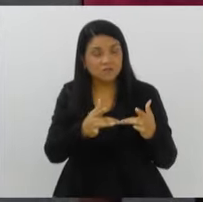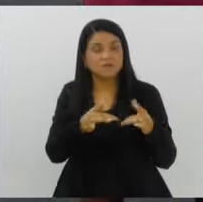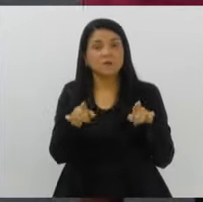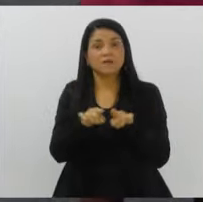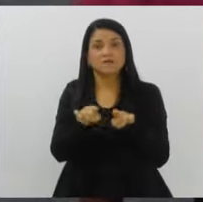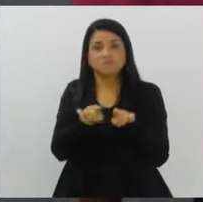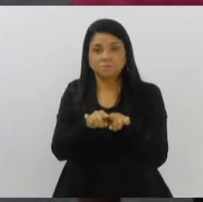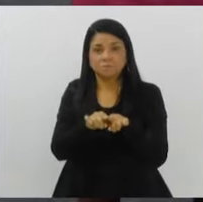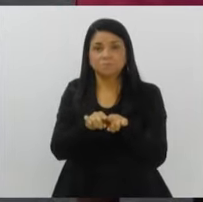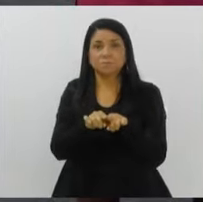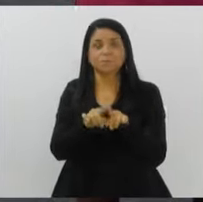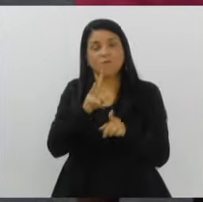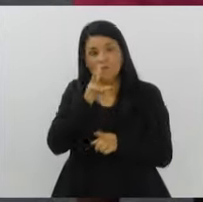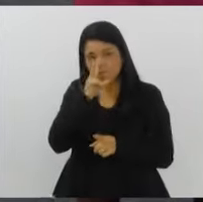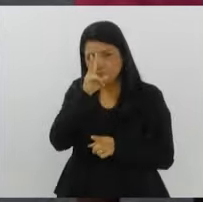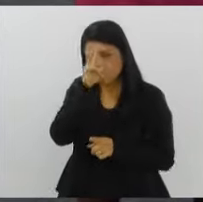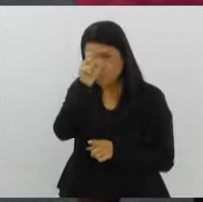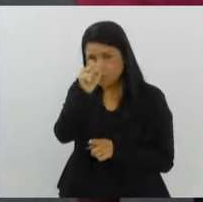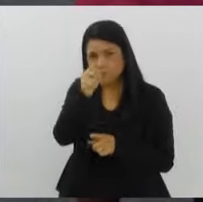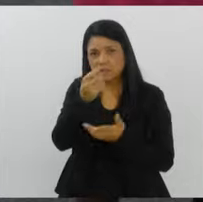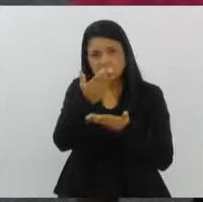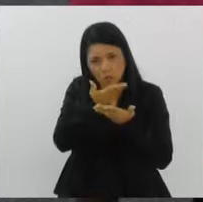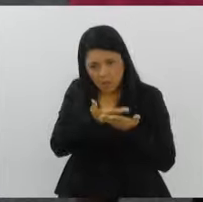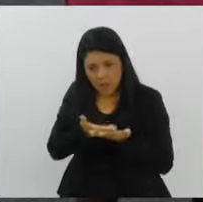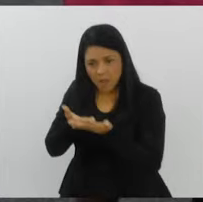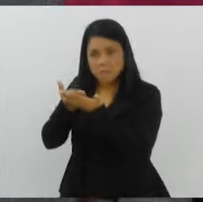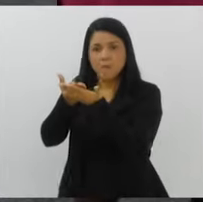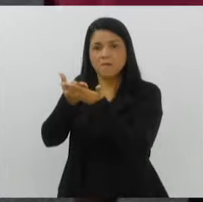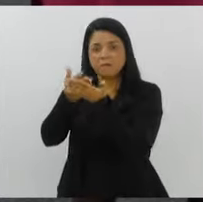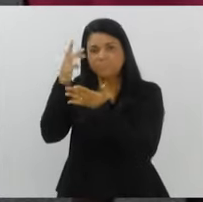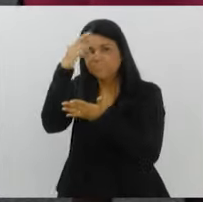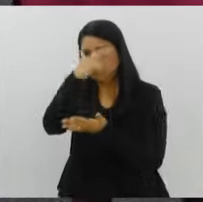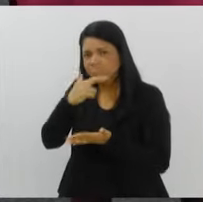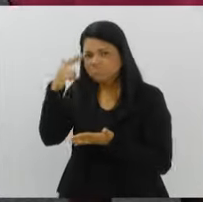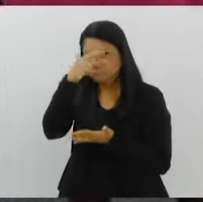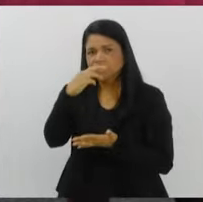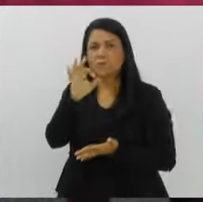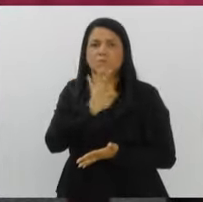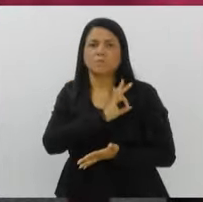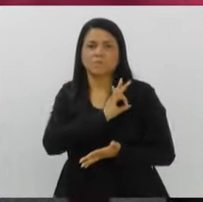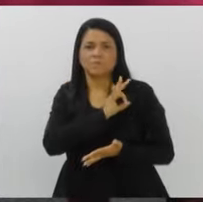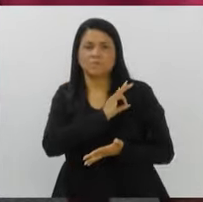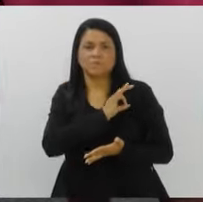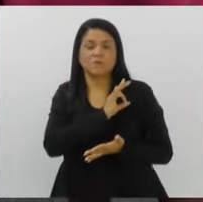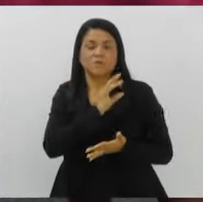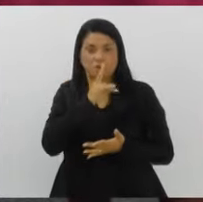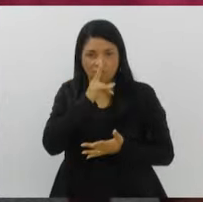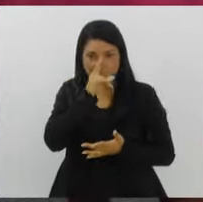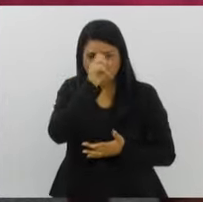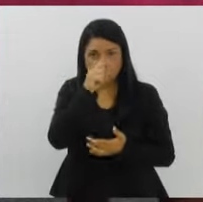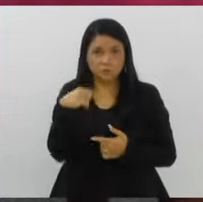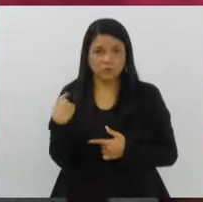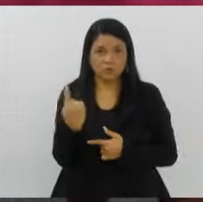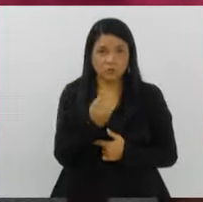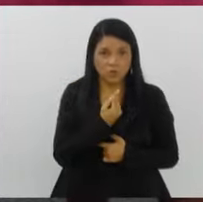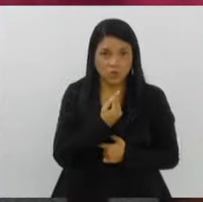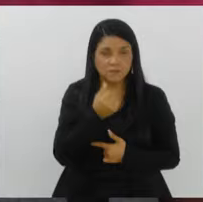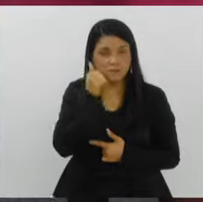mas também fortaleça um encaminhamento de apuração rigorosa e o fortalecimento daquilo que nós todas,